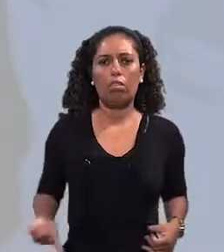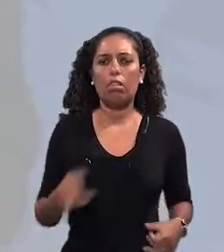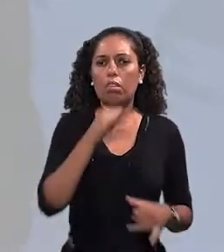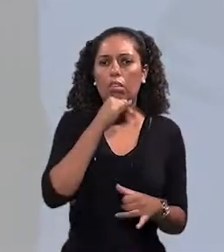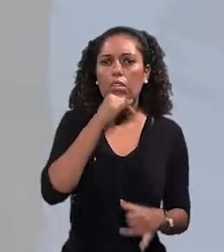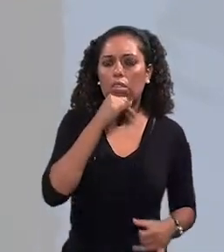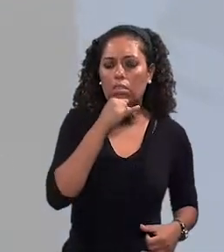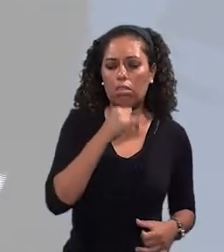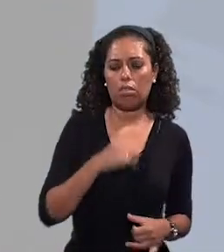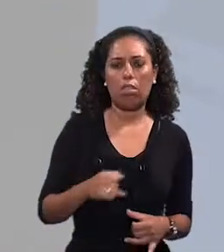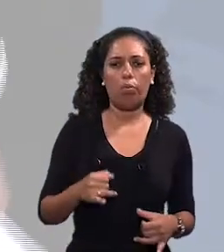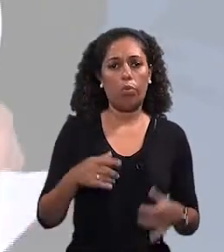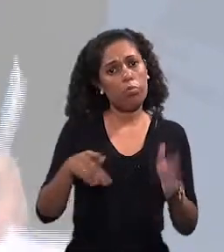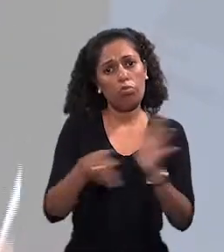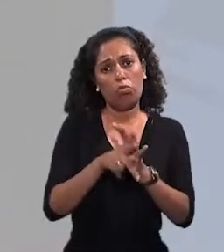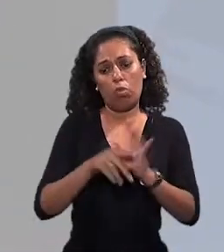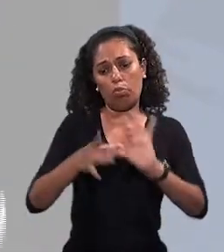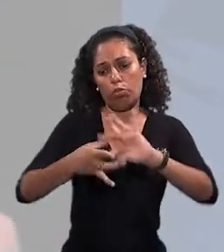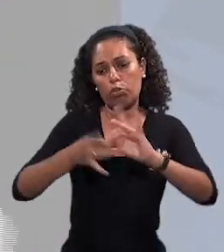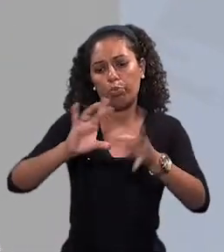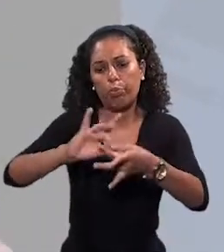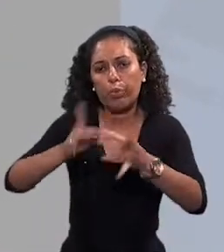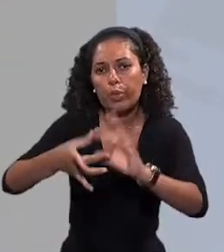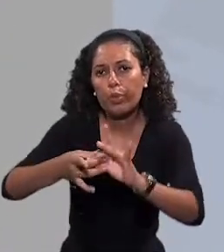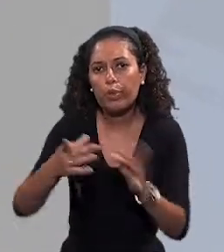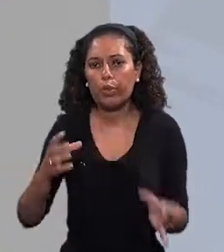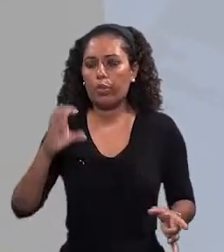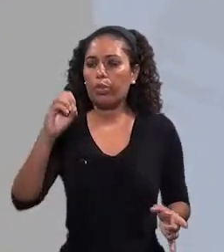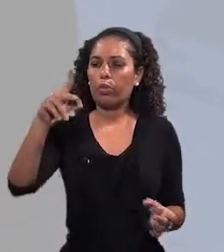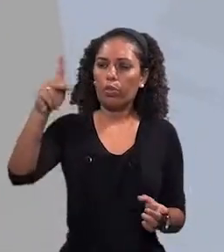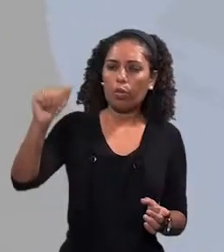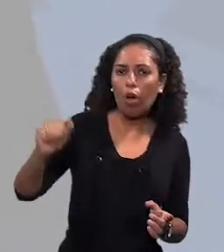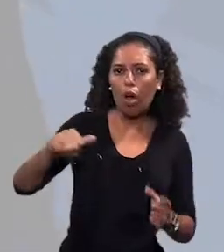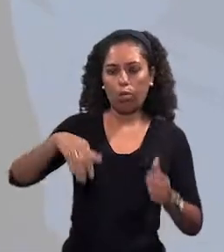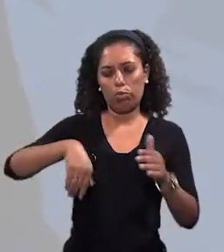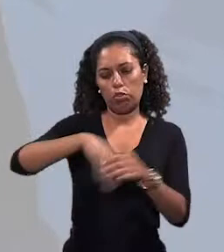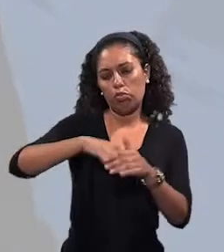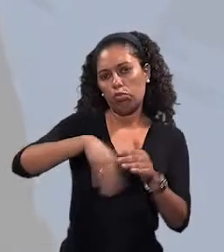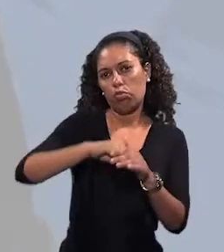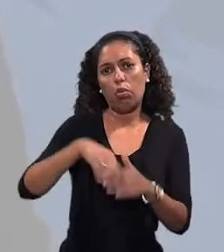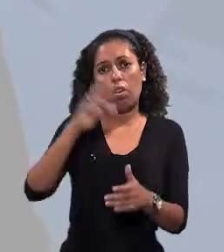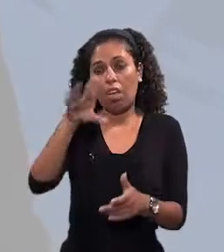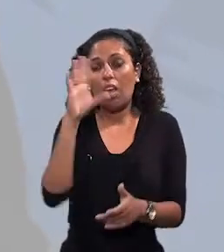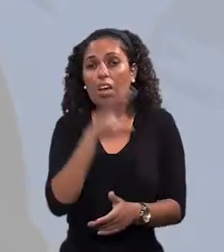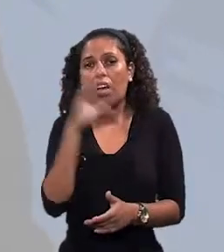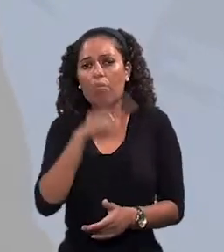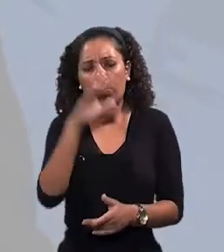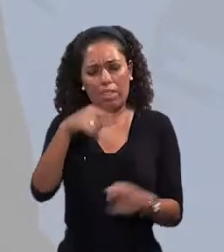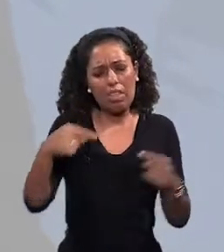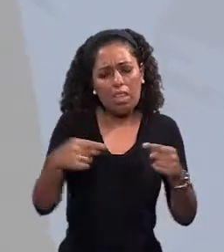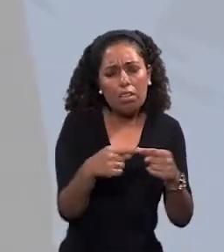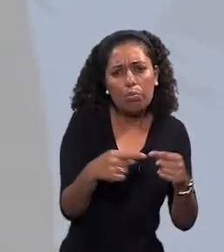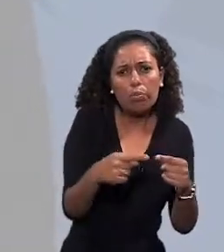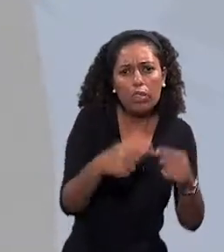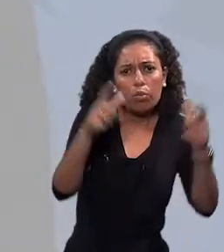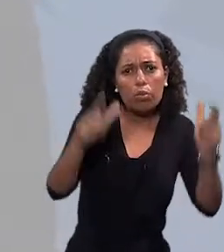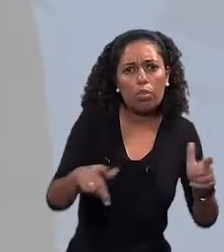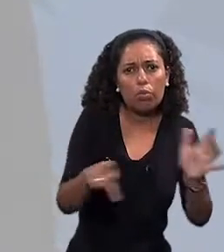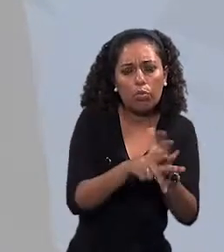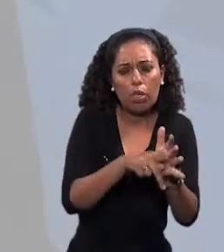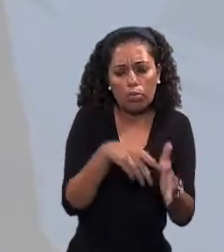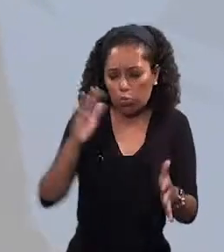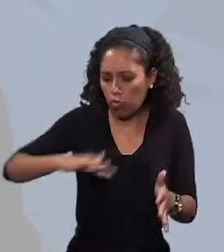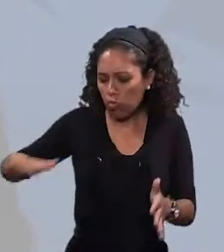dias, e não efetivamente, como já estava no Flamengo há algum tempo. Isso também deveria ser pensado, deputado Jorge Felipe,